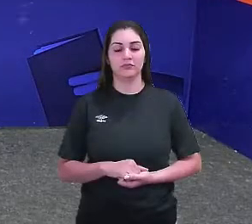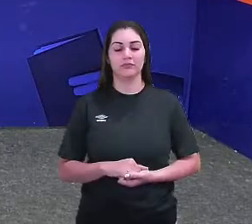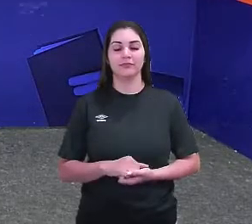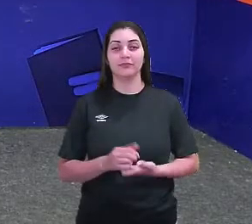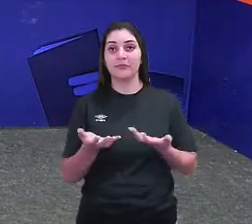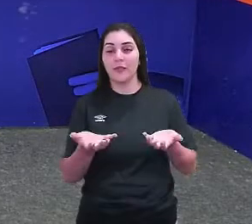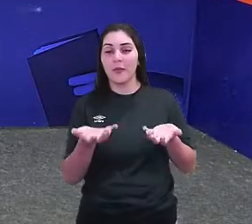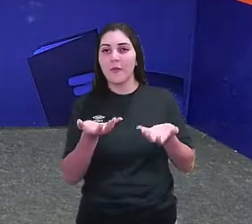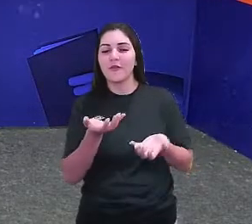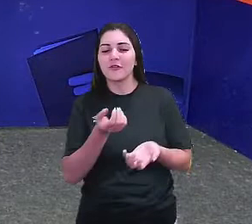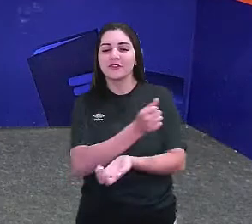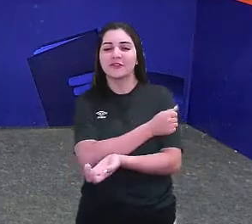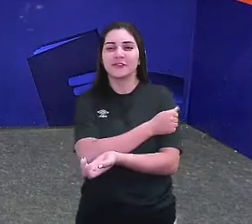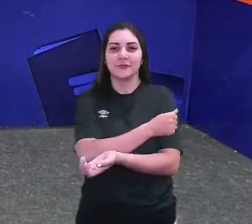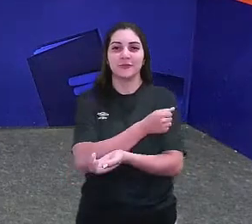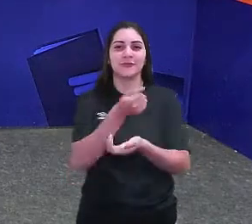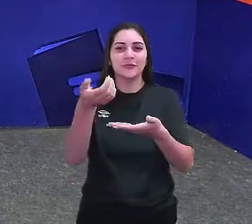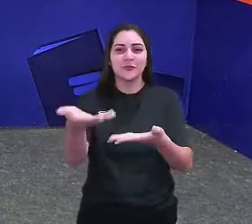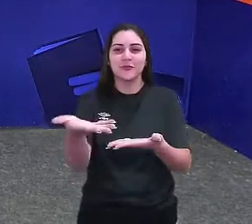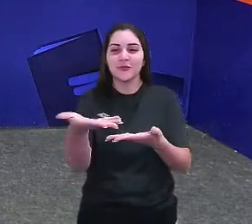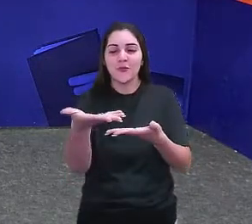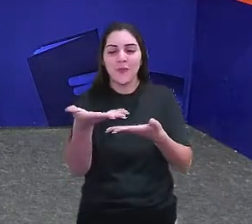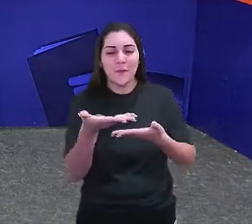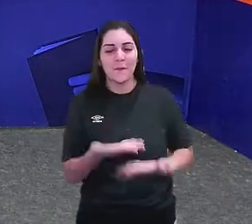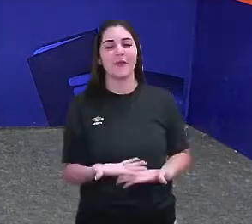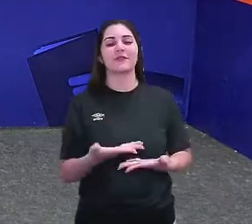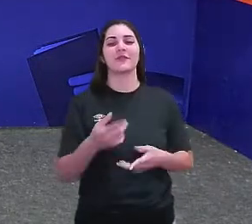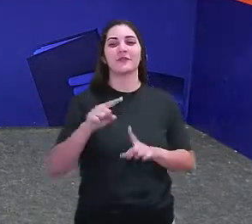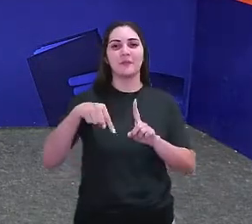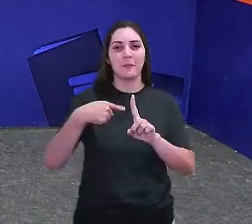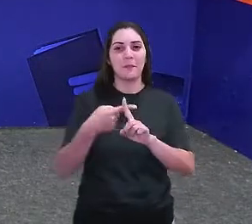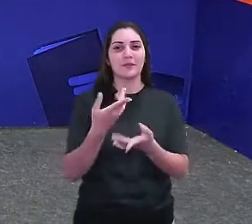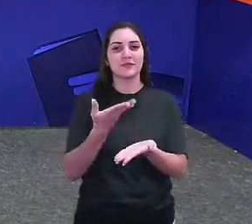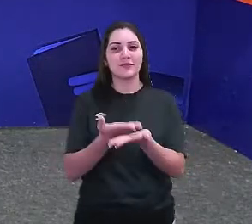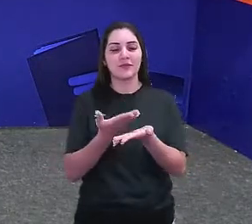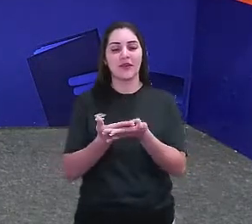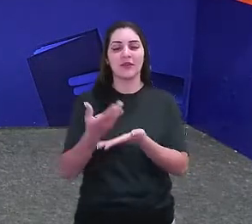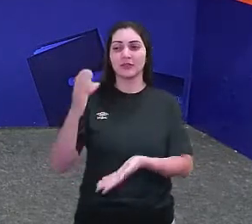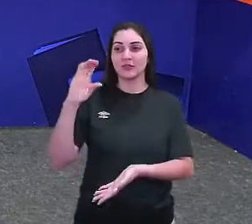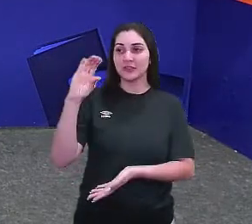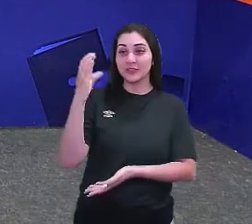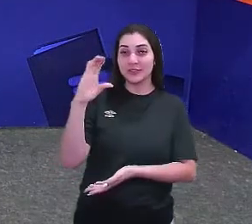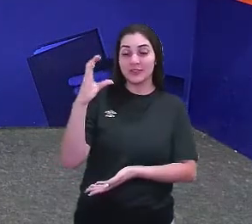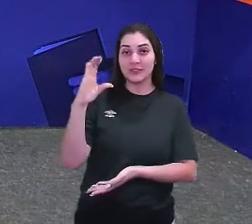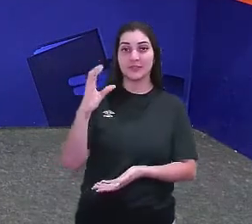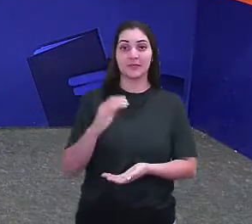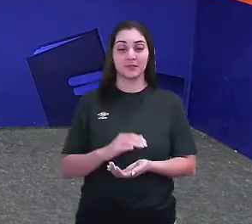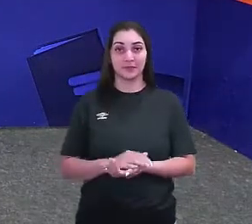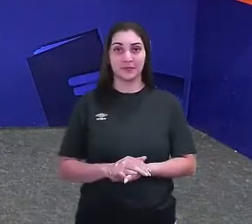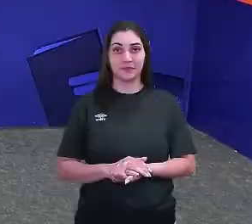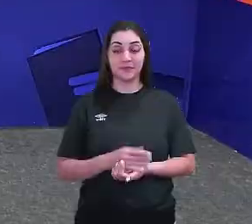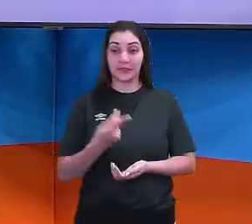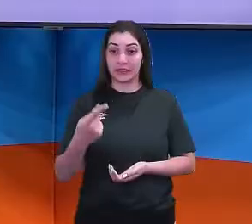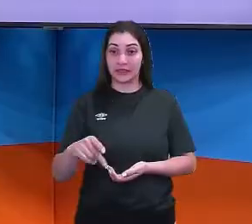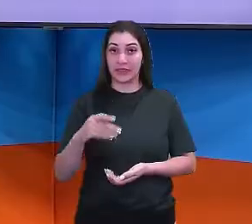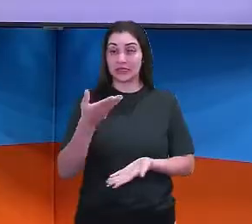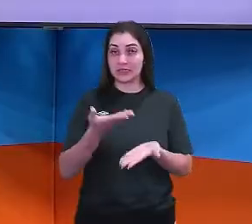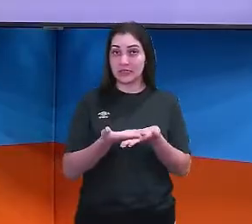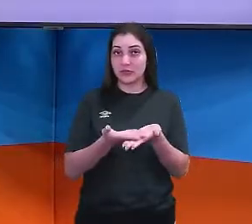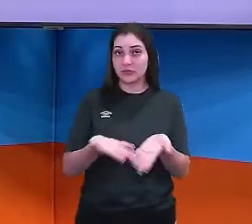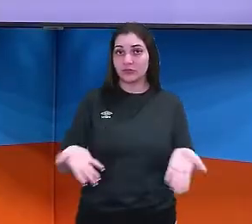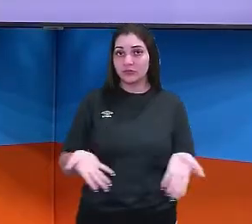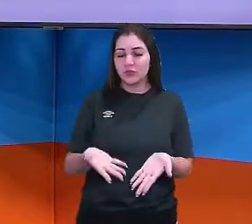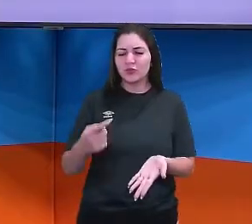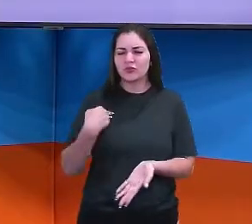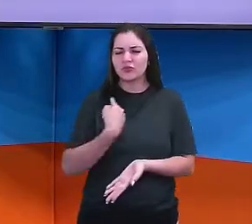Meus queridos alunos, sejam todos bem-vindos e bem-vindas a mais uma aula de Ciências da Natureza. Nessa aula de hoje,